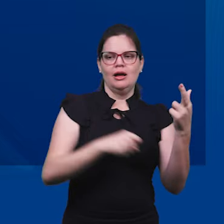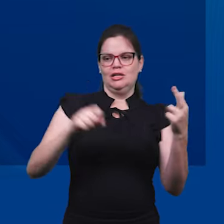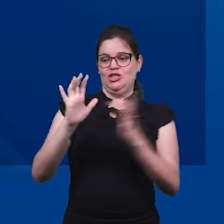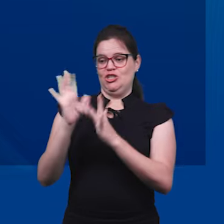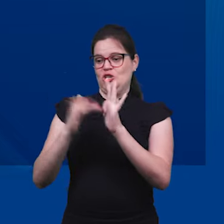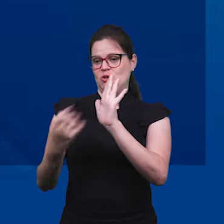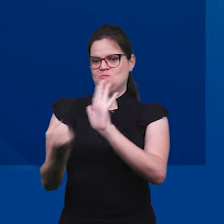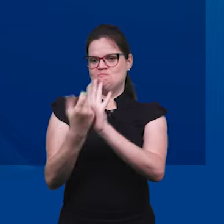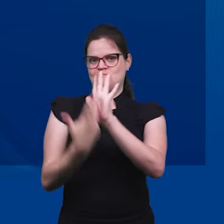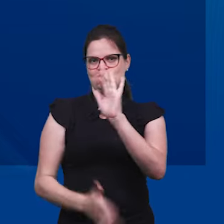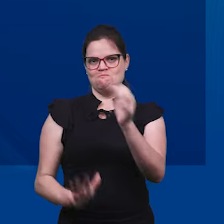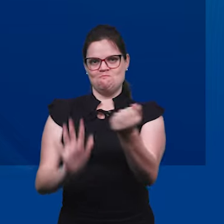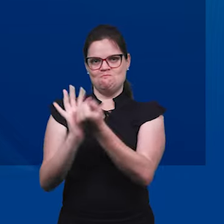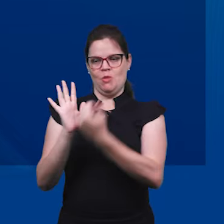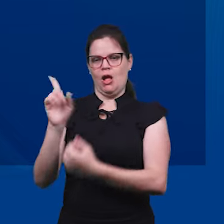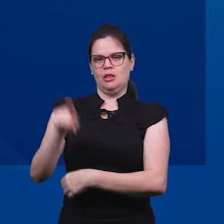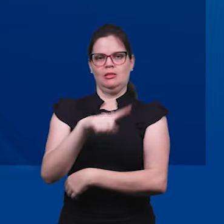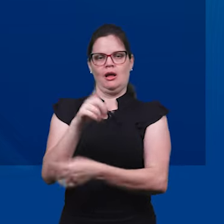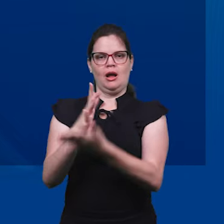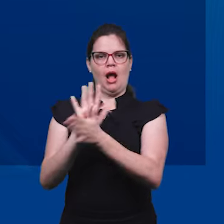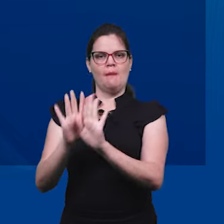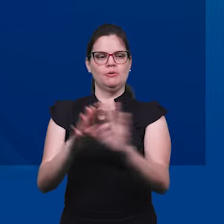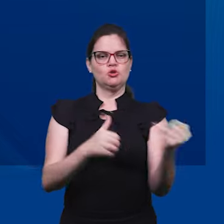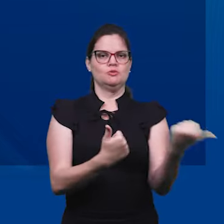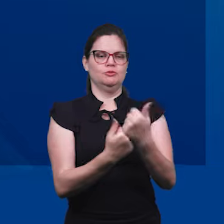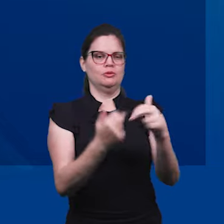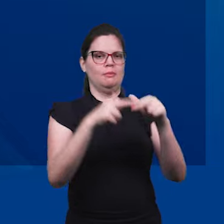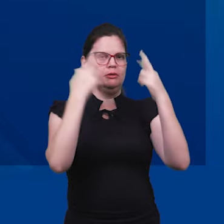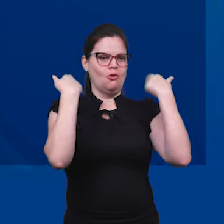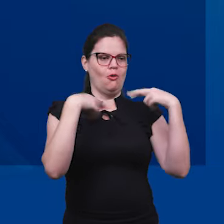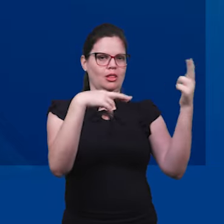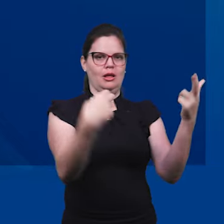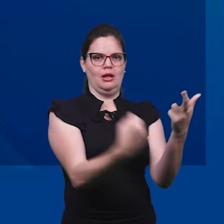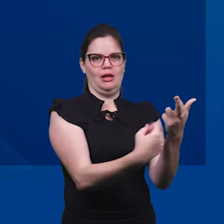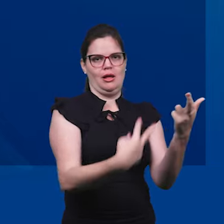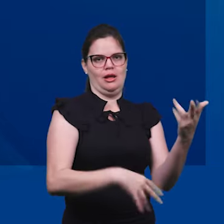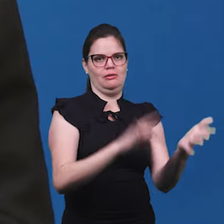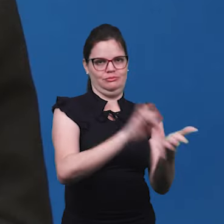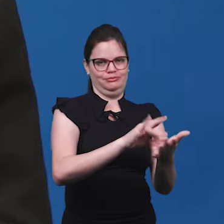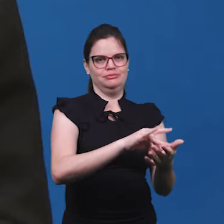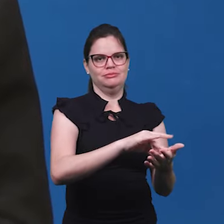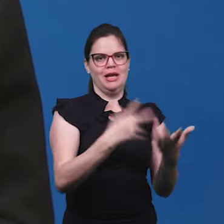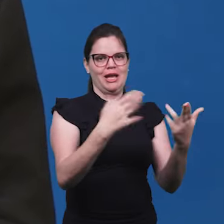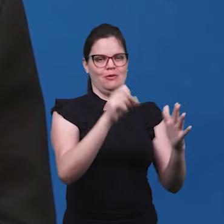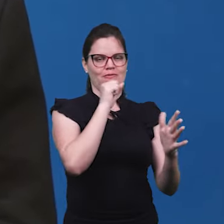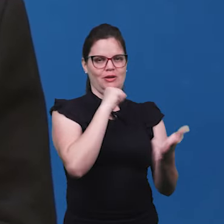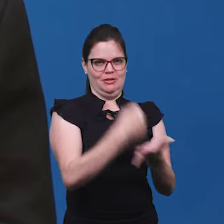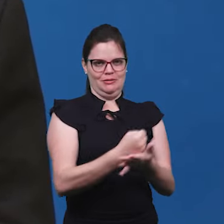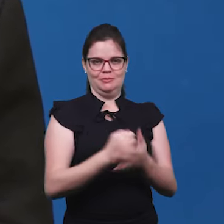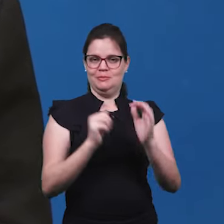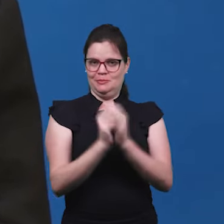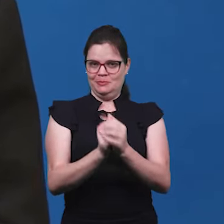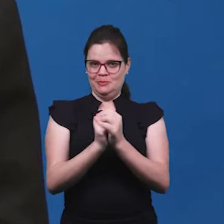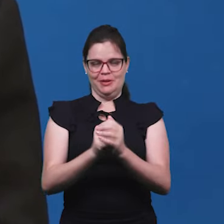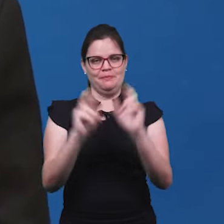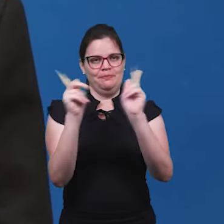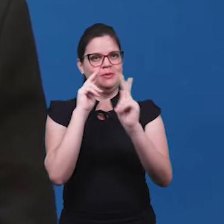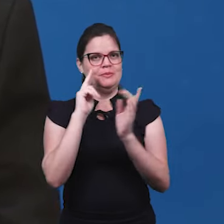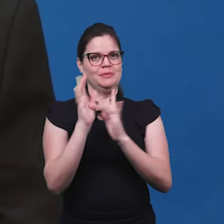poder do sangue de Jesus. Amém, irmãos? A paz, Senhor Jesus. Isso mesmo, irmã Adriana,